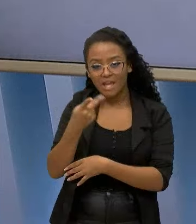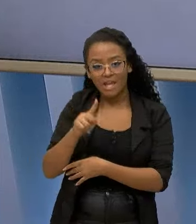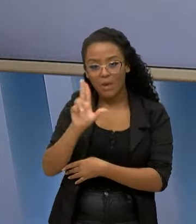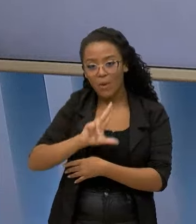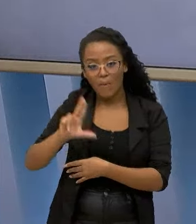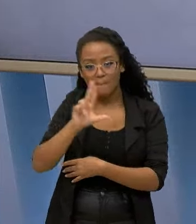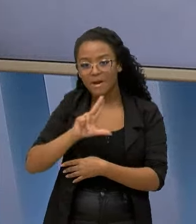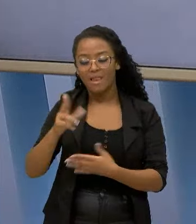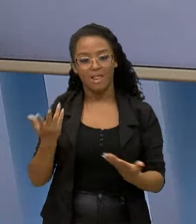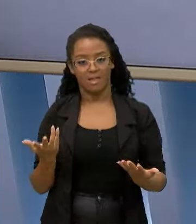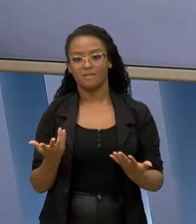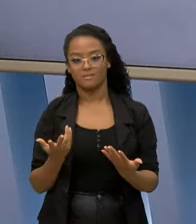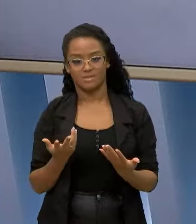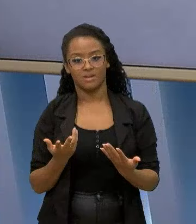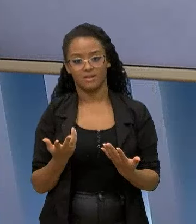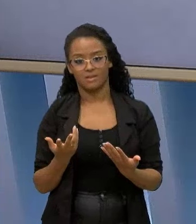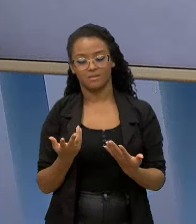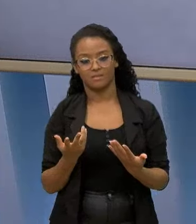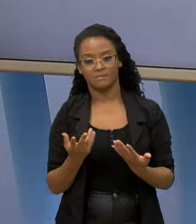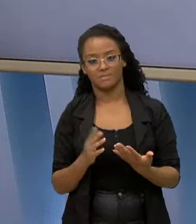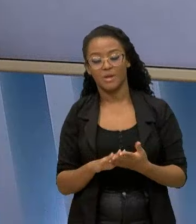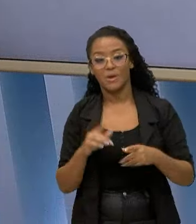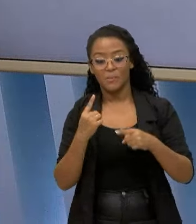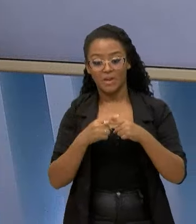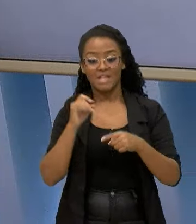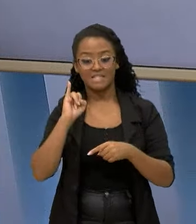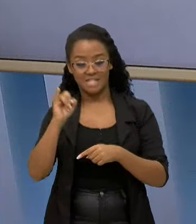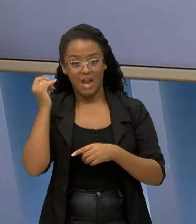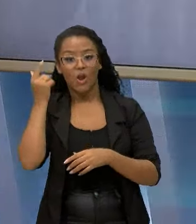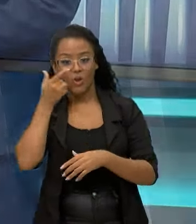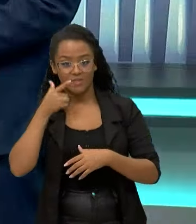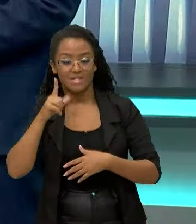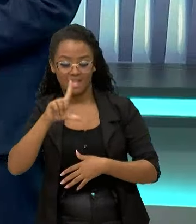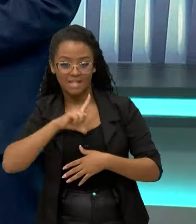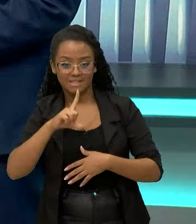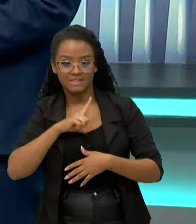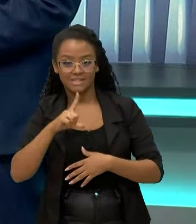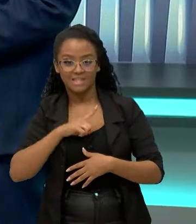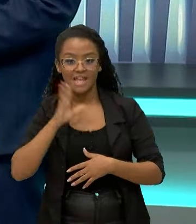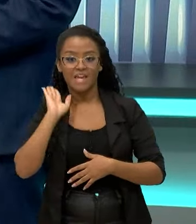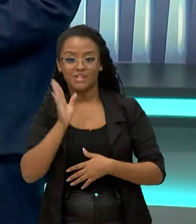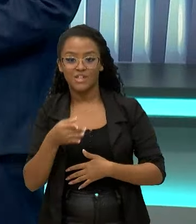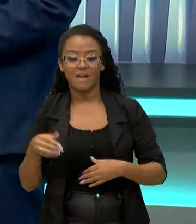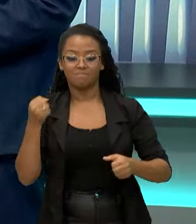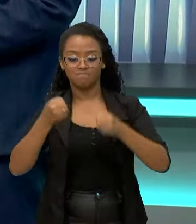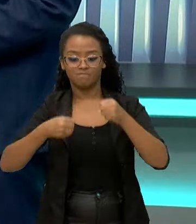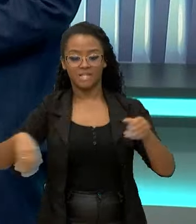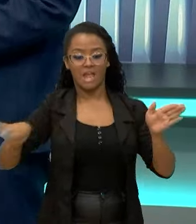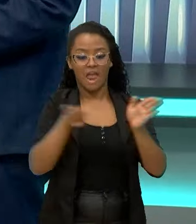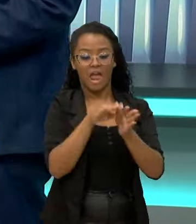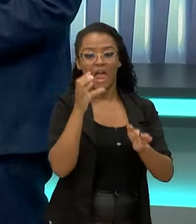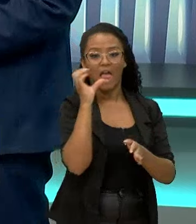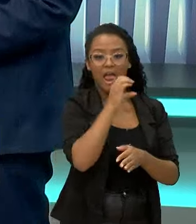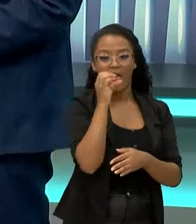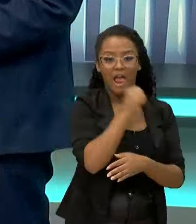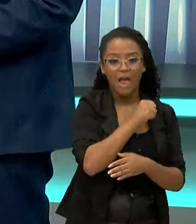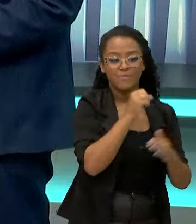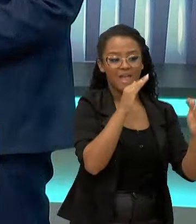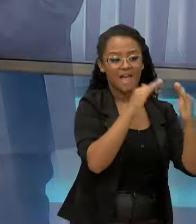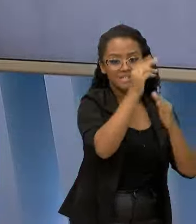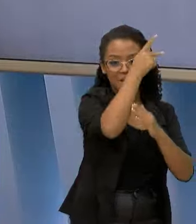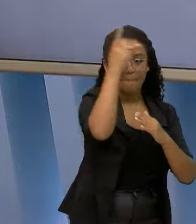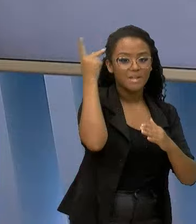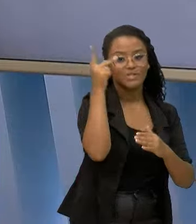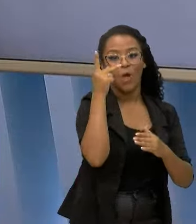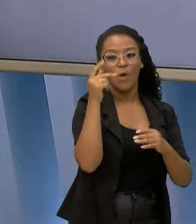socorro, já chegaria com um médico na casa da pessoa. Isso significa salvar vidas. Então, eu não estou preocupada nesse momento